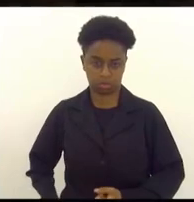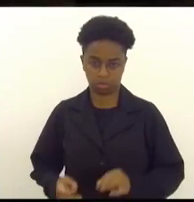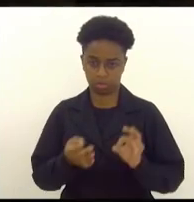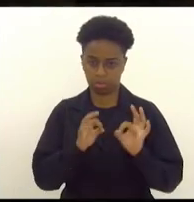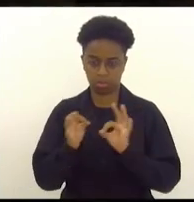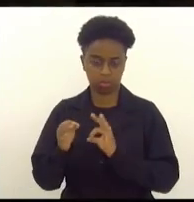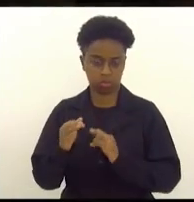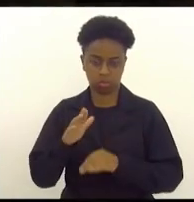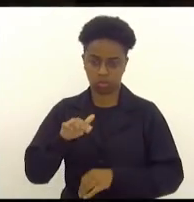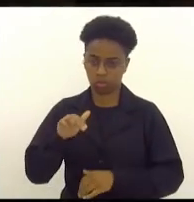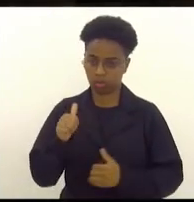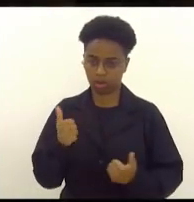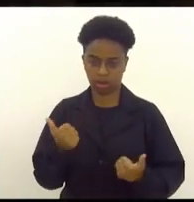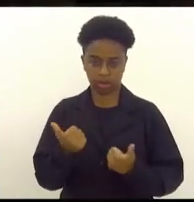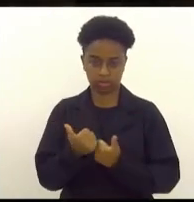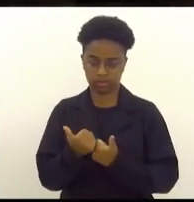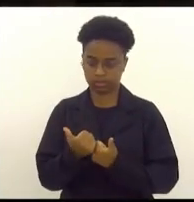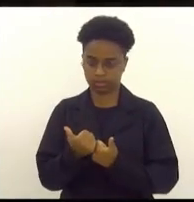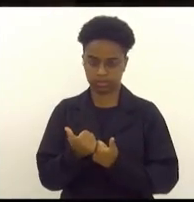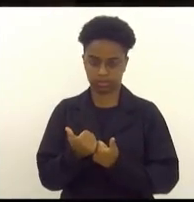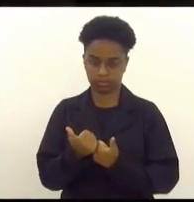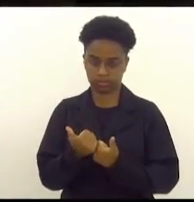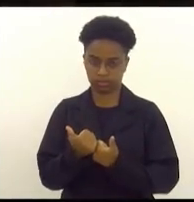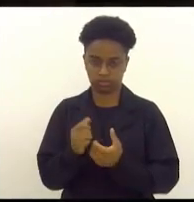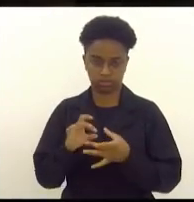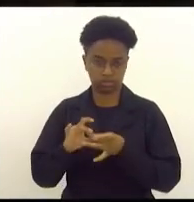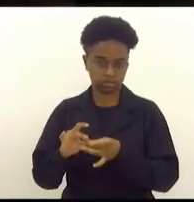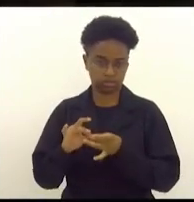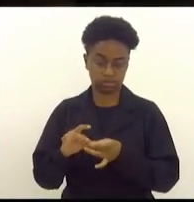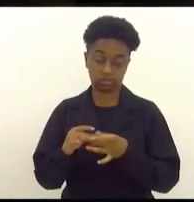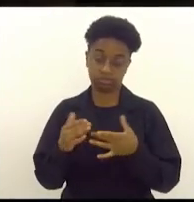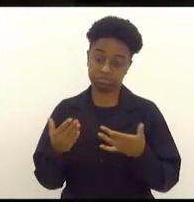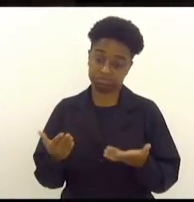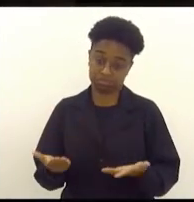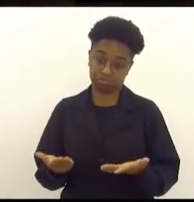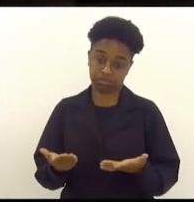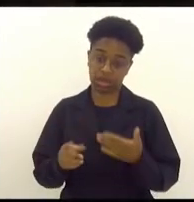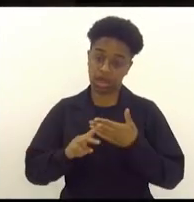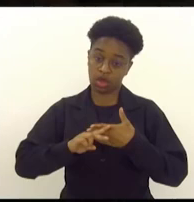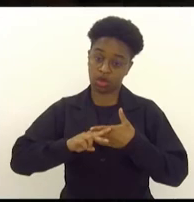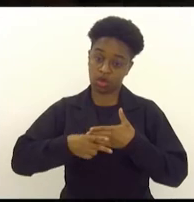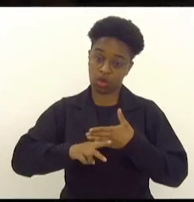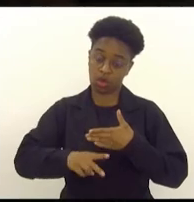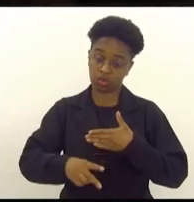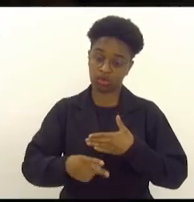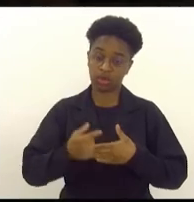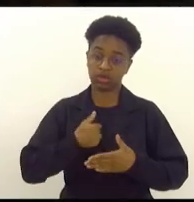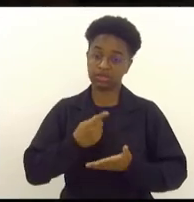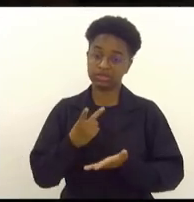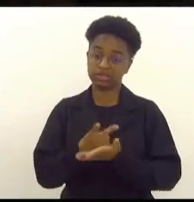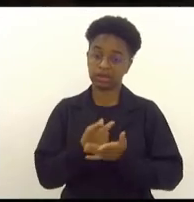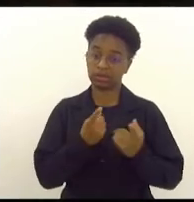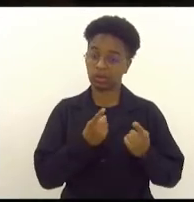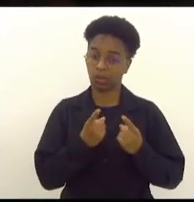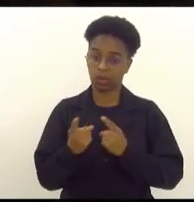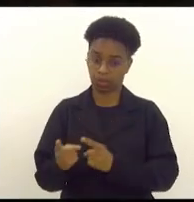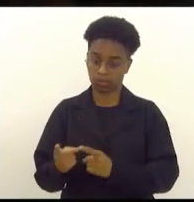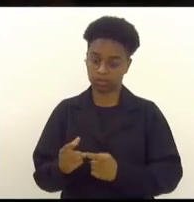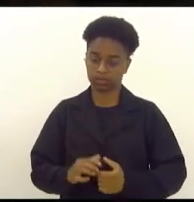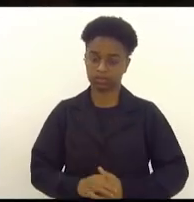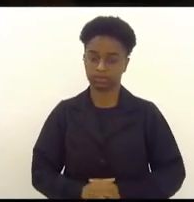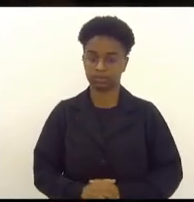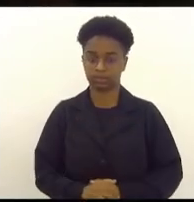fui da base do governo por via de consequência sempre estive na oposição